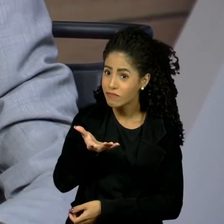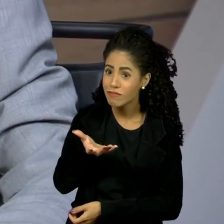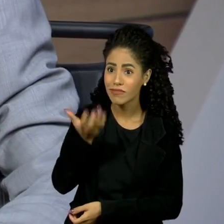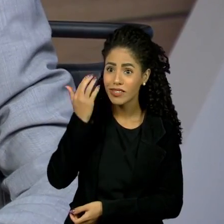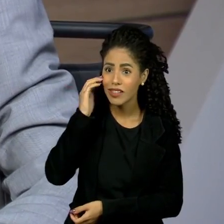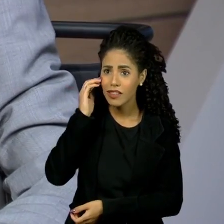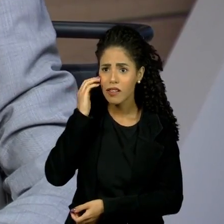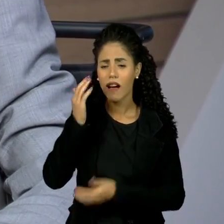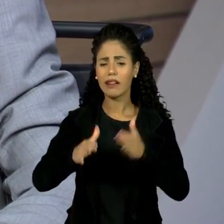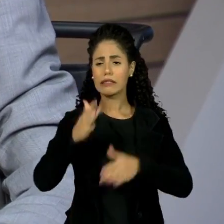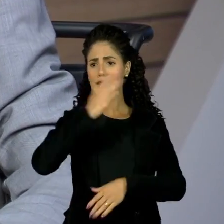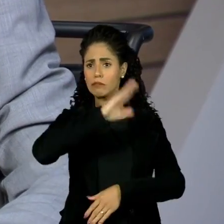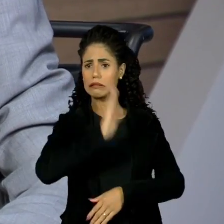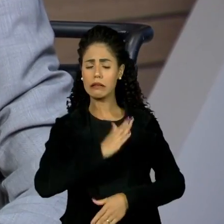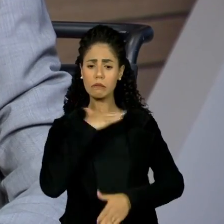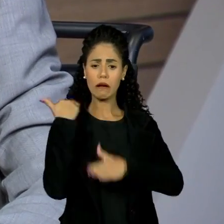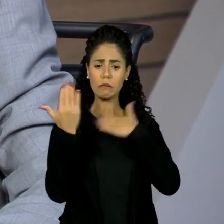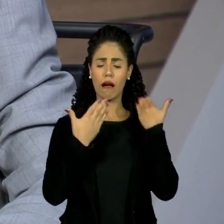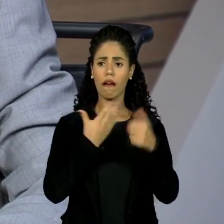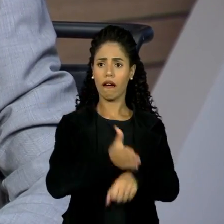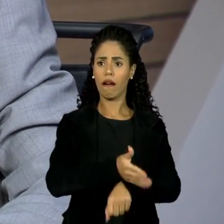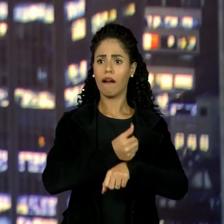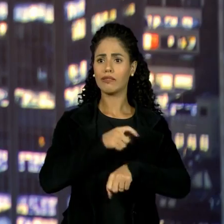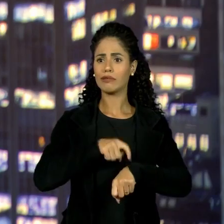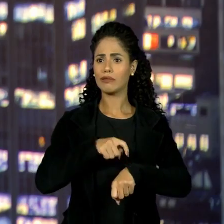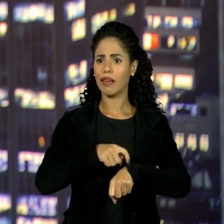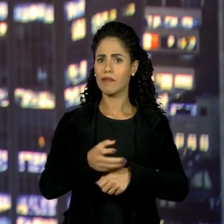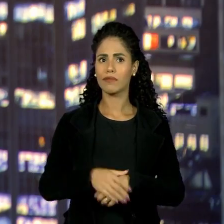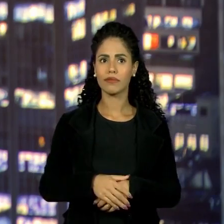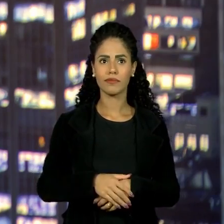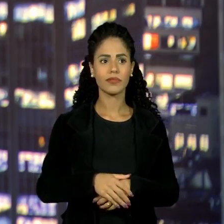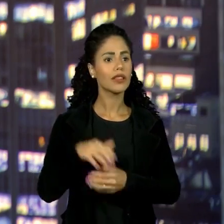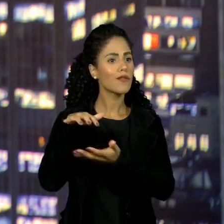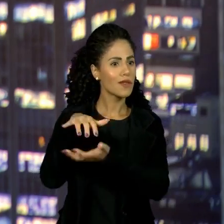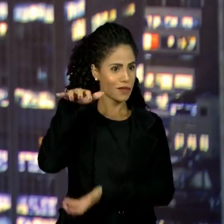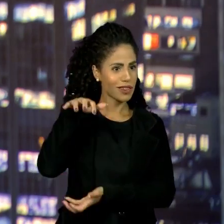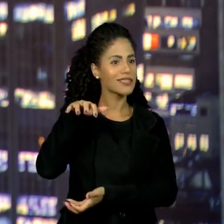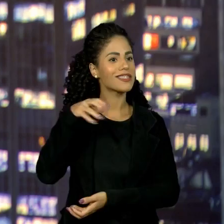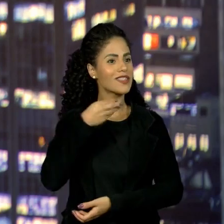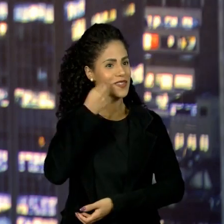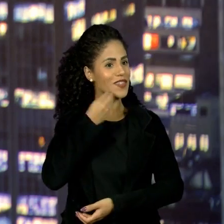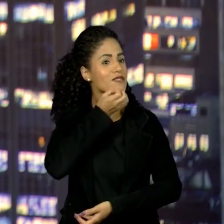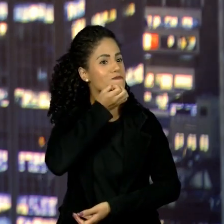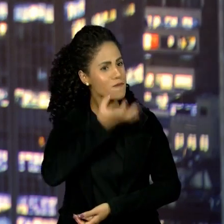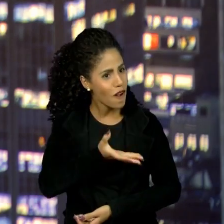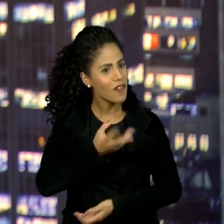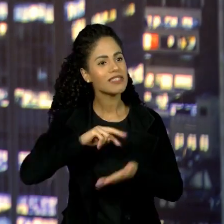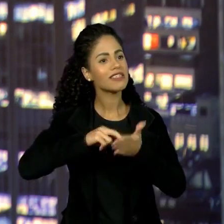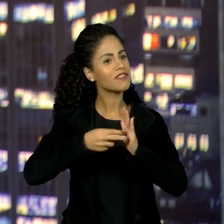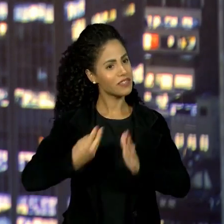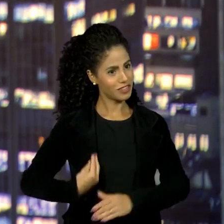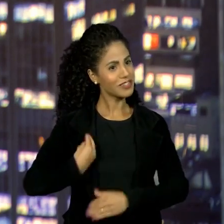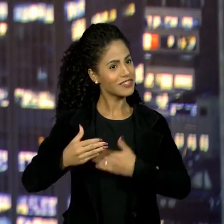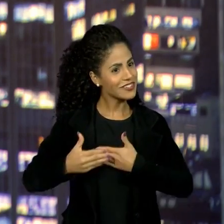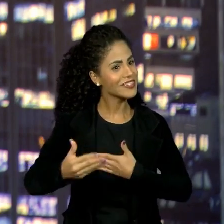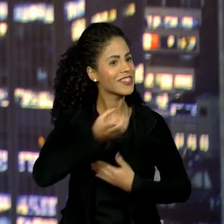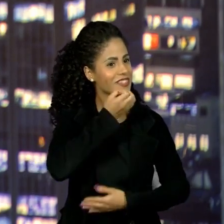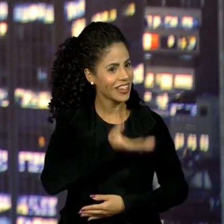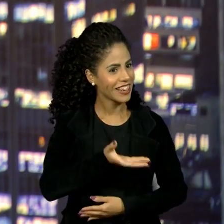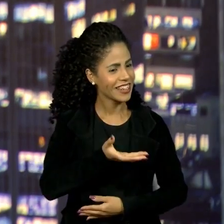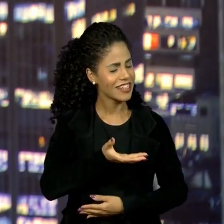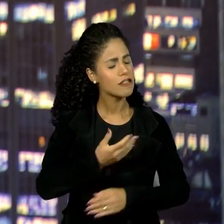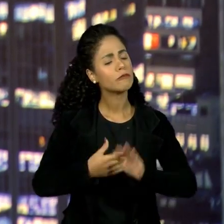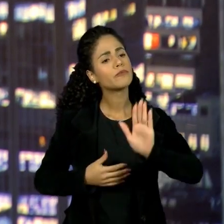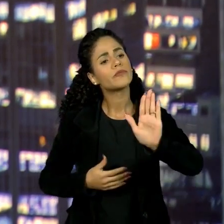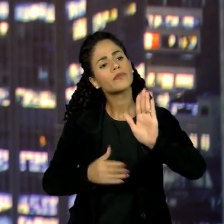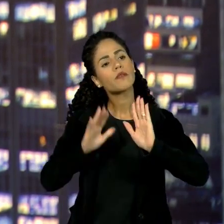muitos brasileiros morrem, é que é mal. Envelhecer é um privilégio, Se a gente está ficando velho, é sinal que a gente está vivo, Opa. Alexandre, nem